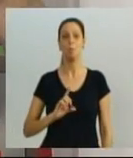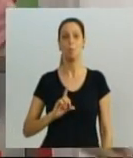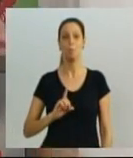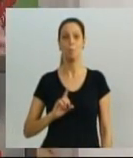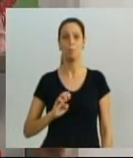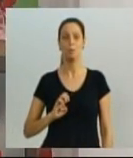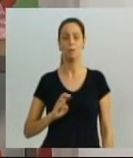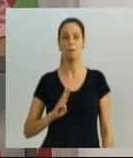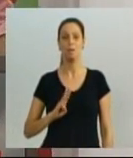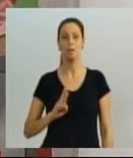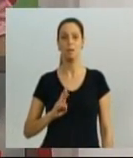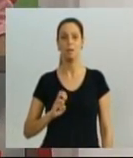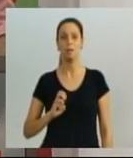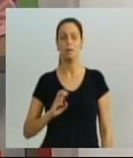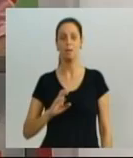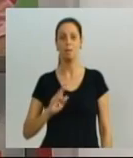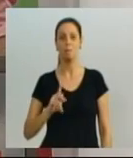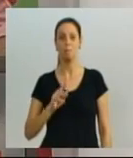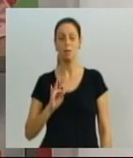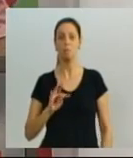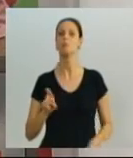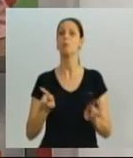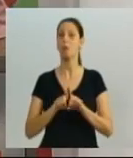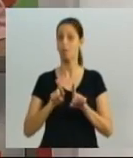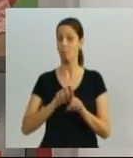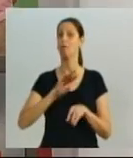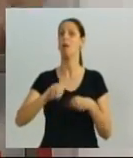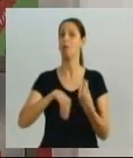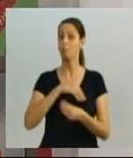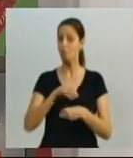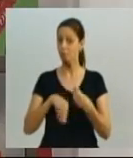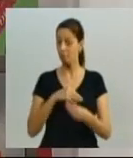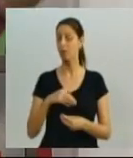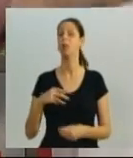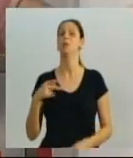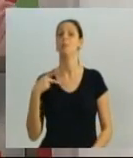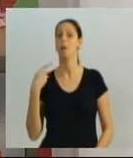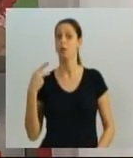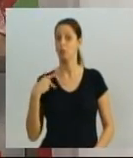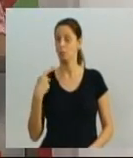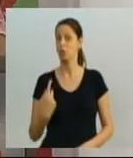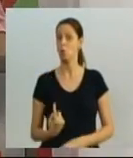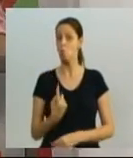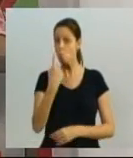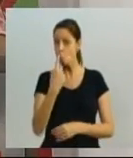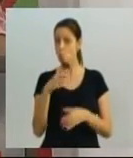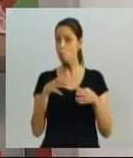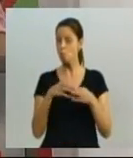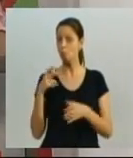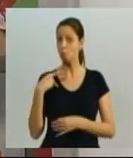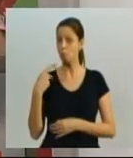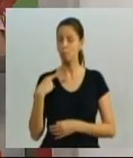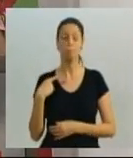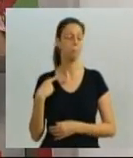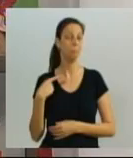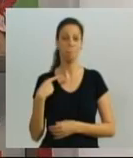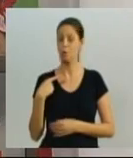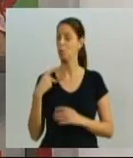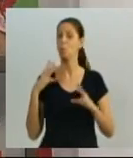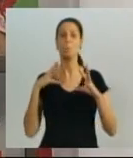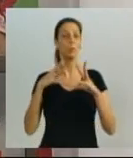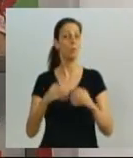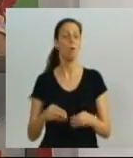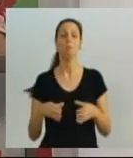envolvido, e não é só com um partido político, não, ele está envolvido com todos os partidos, porque ele tem que se garantir. Ele não